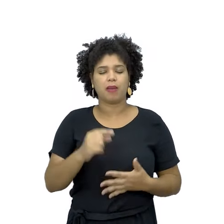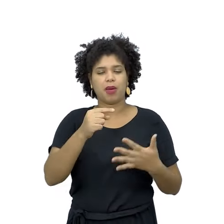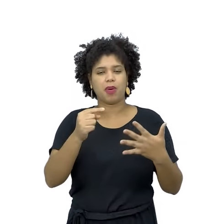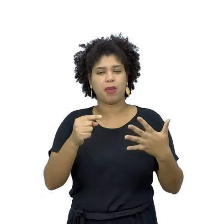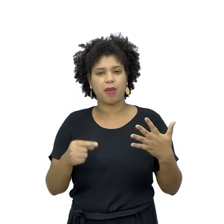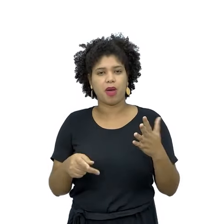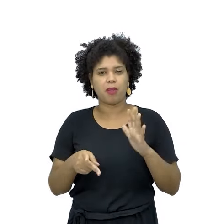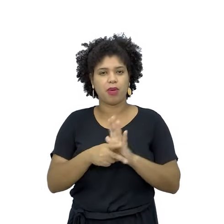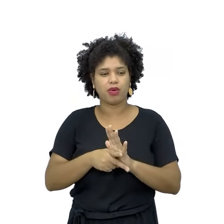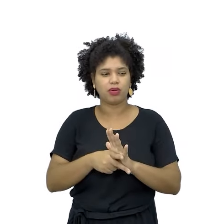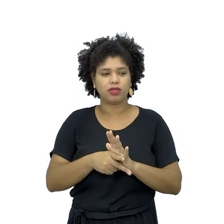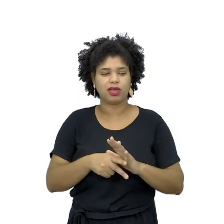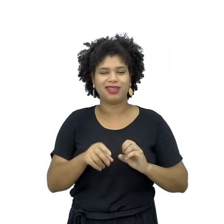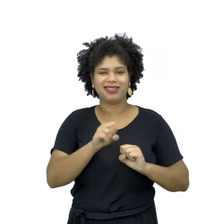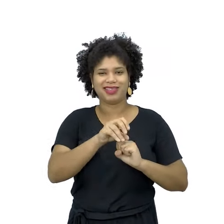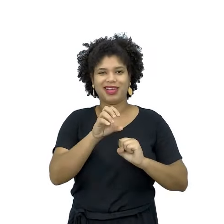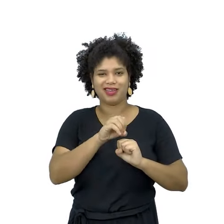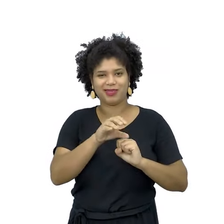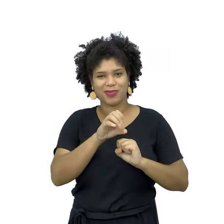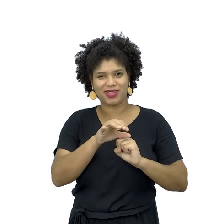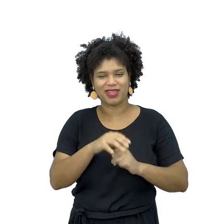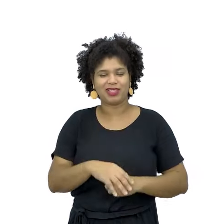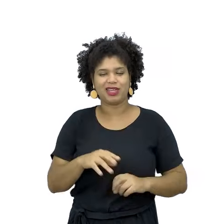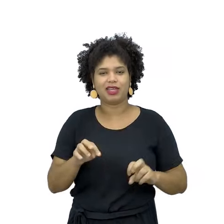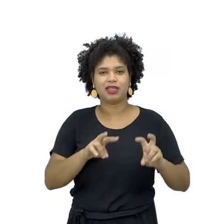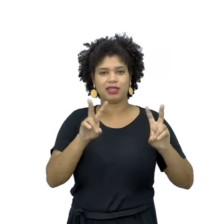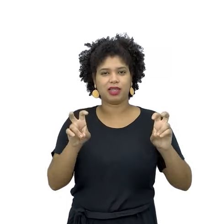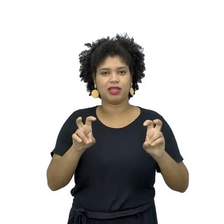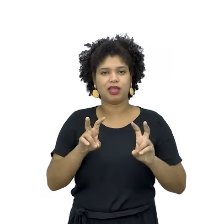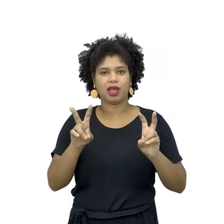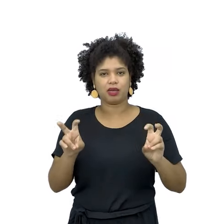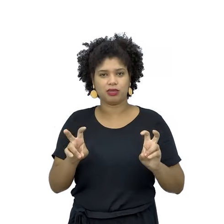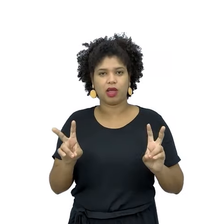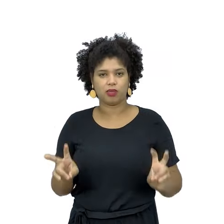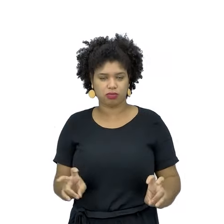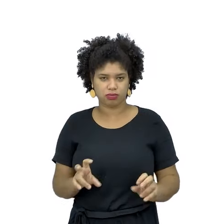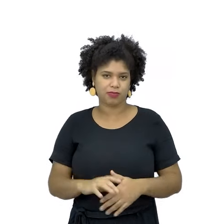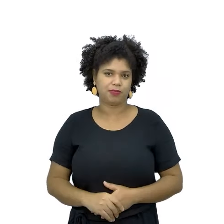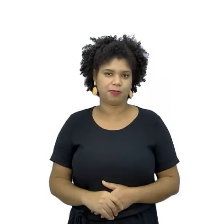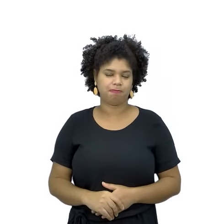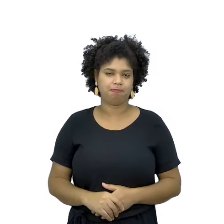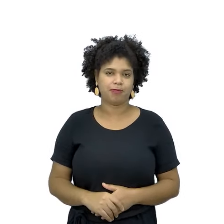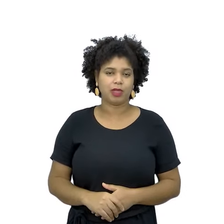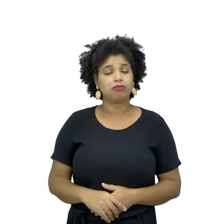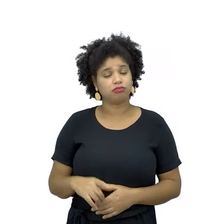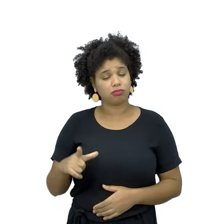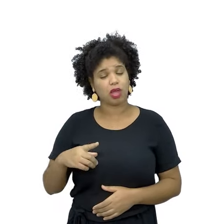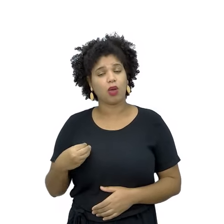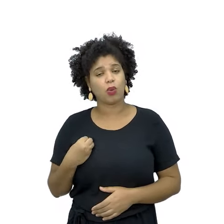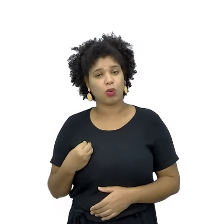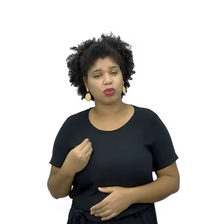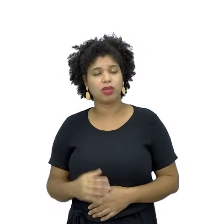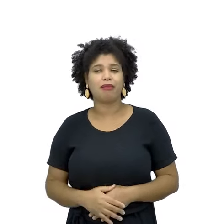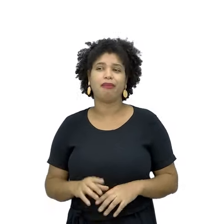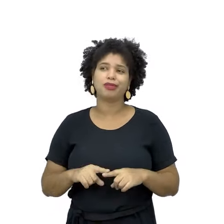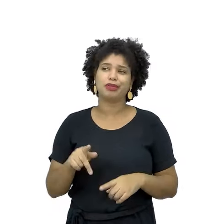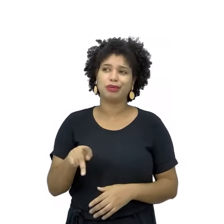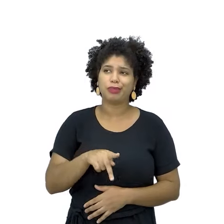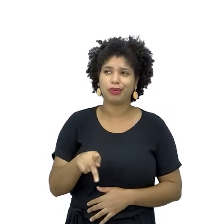da potência para outros assuntos. Aqui no desenvolvendo, tem essas coisas. Olha,